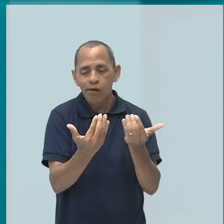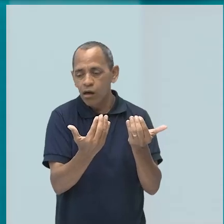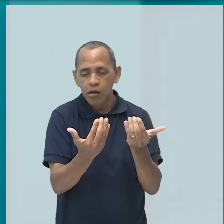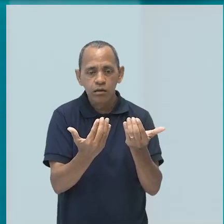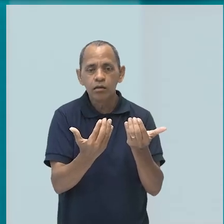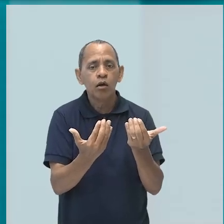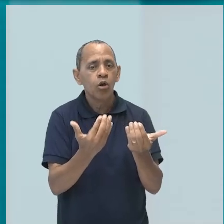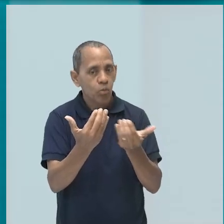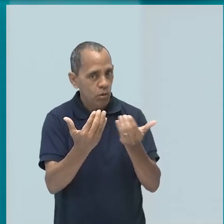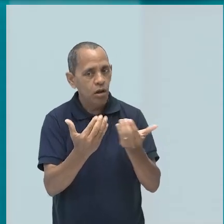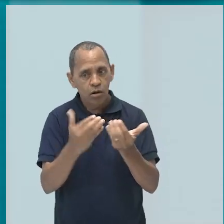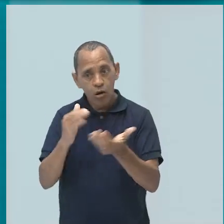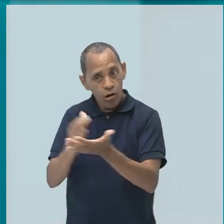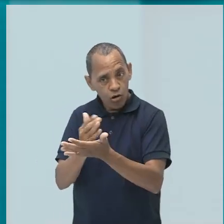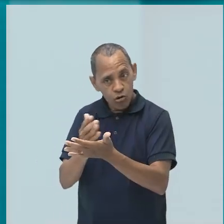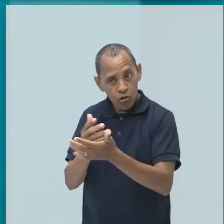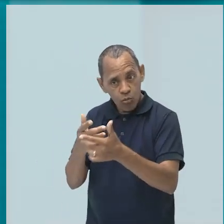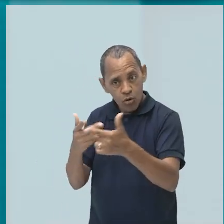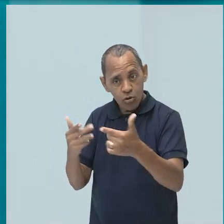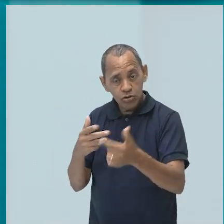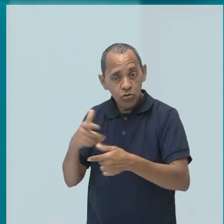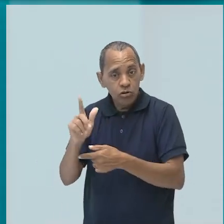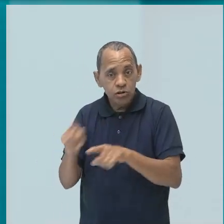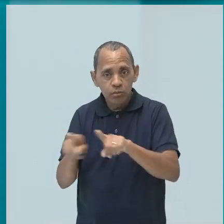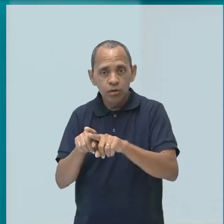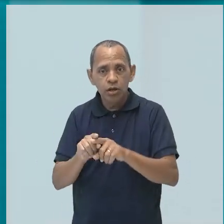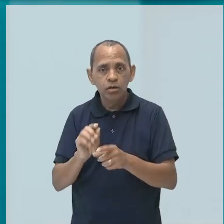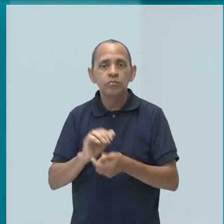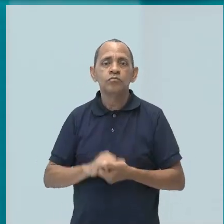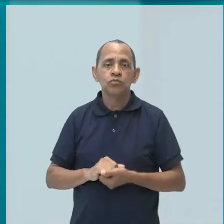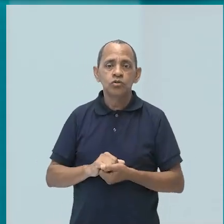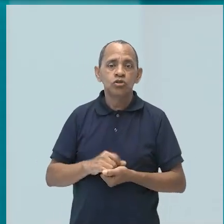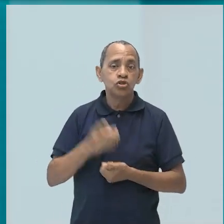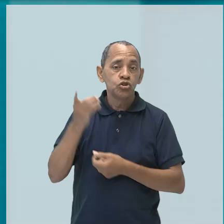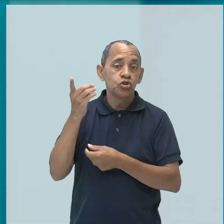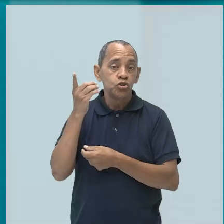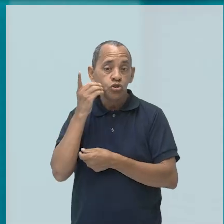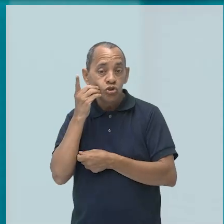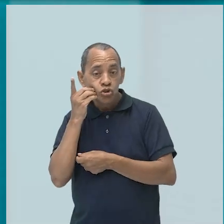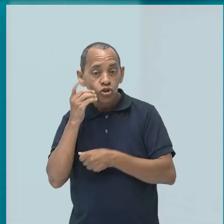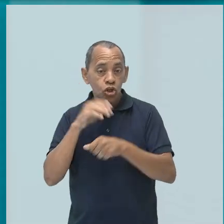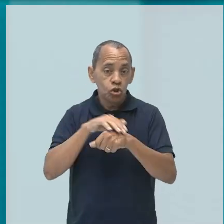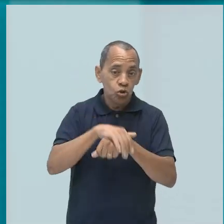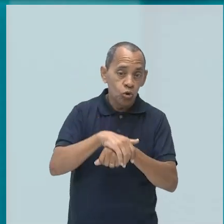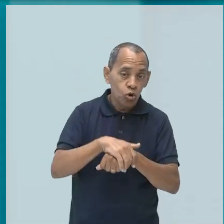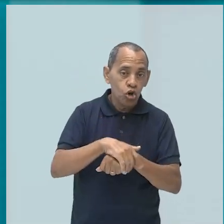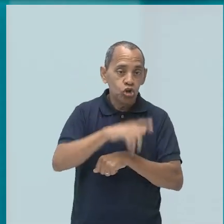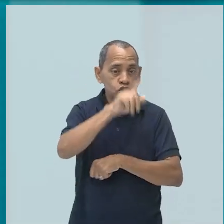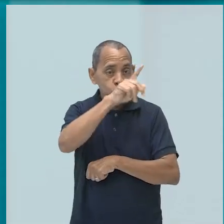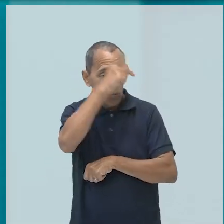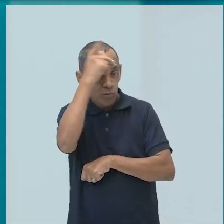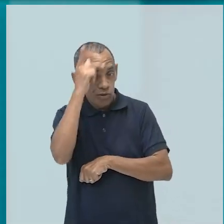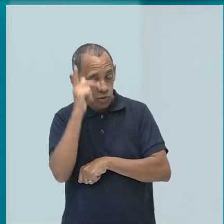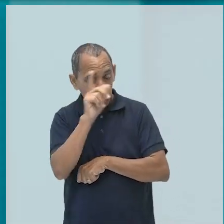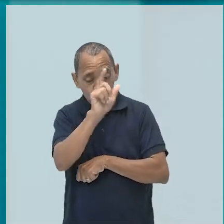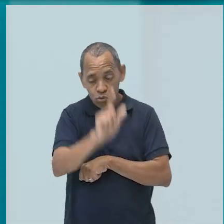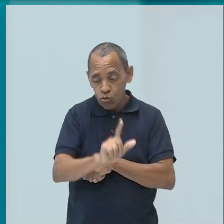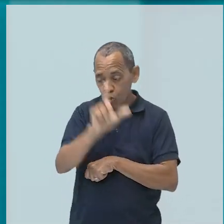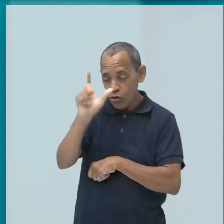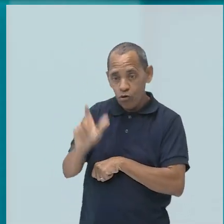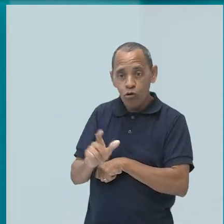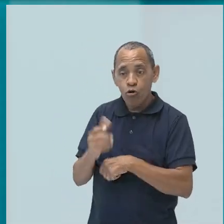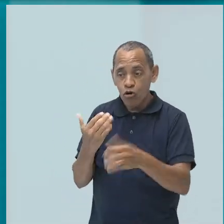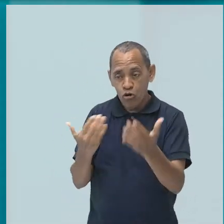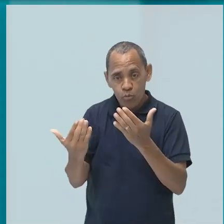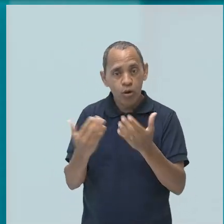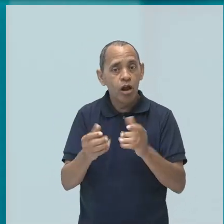comparar alguma coisa com outra coisa, né? Comparar o dia com a noite, comparar uma pessoa a outra pessoa e assim